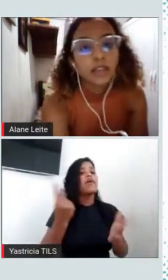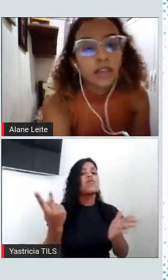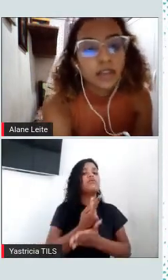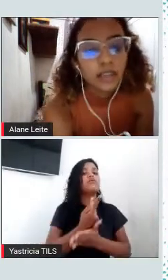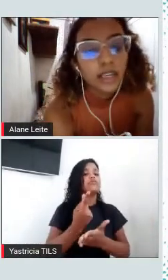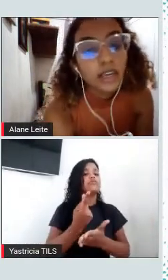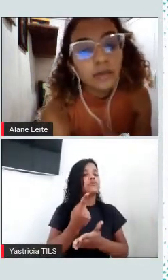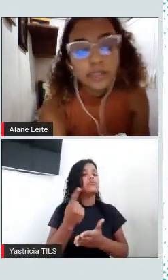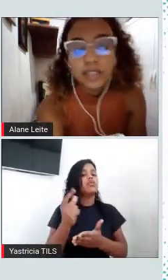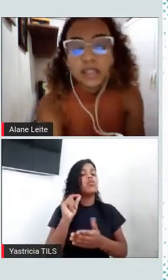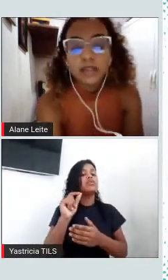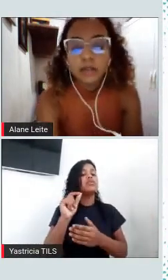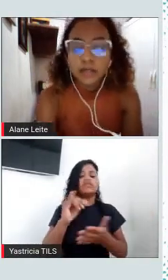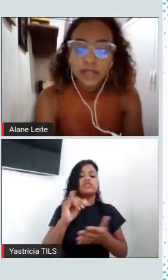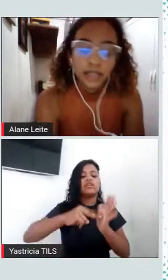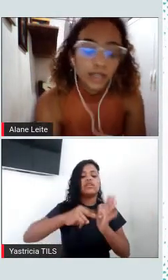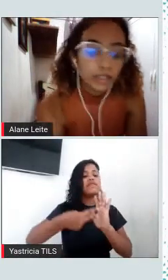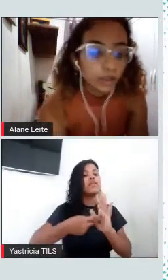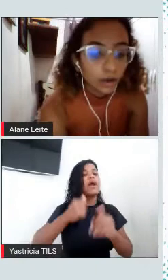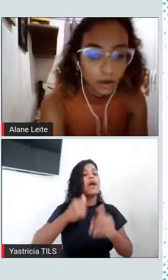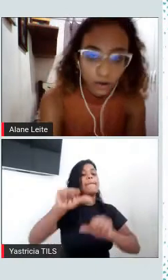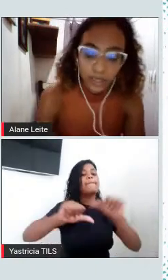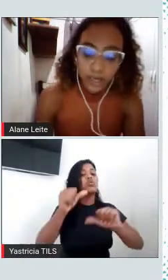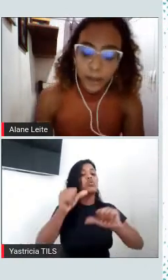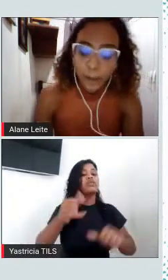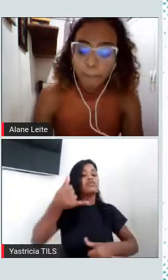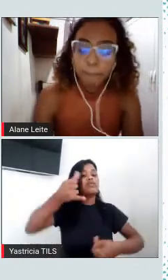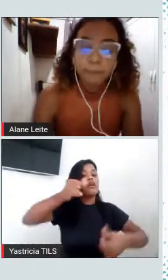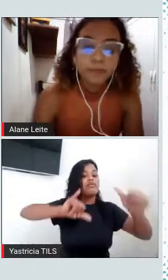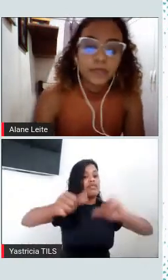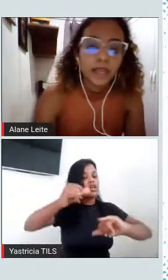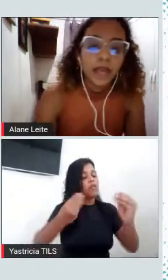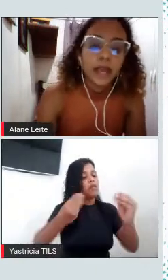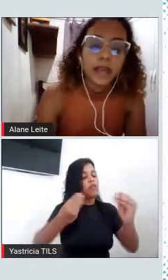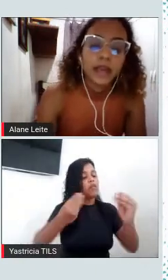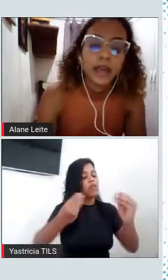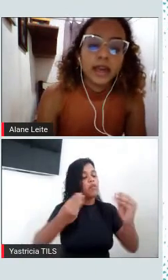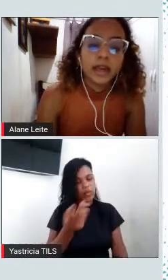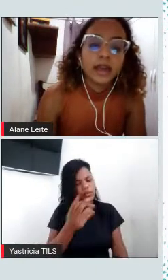químicas e como será que elas ocorrem, né?